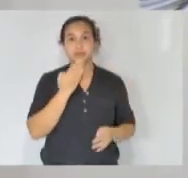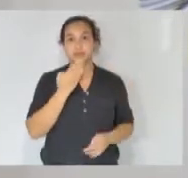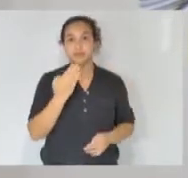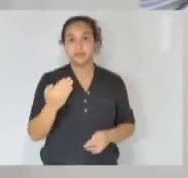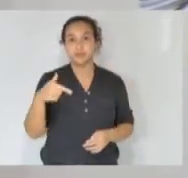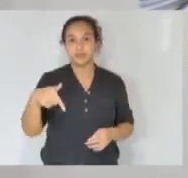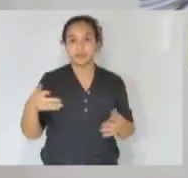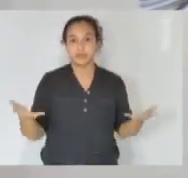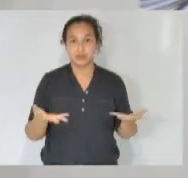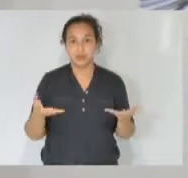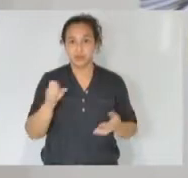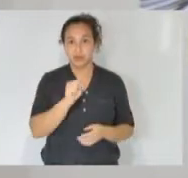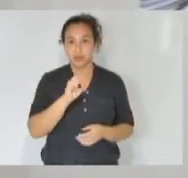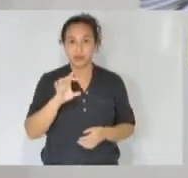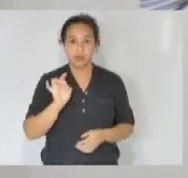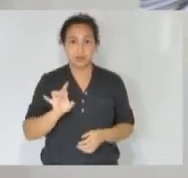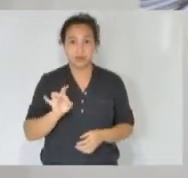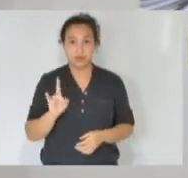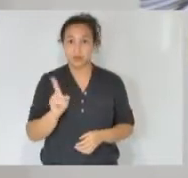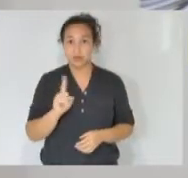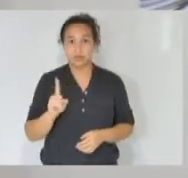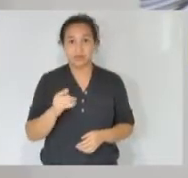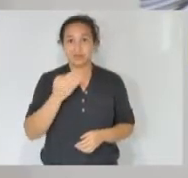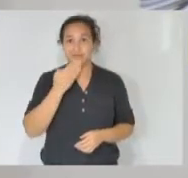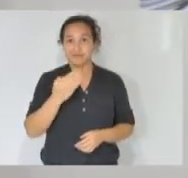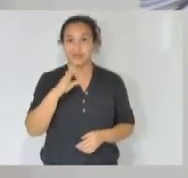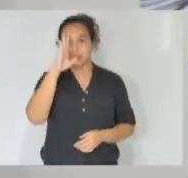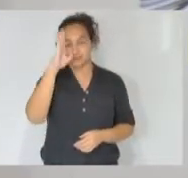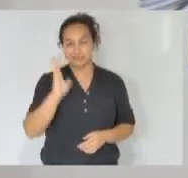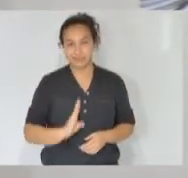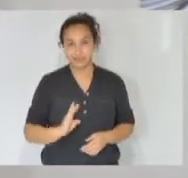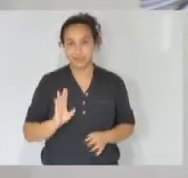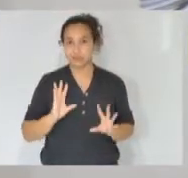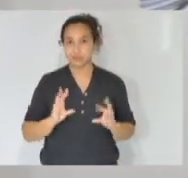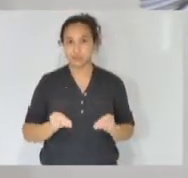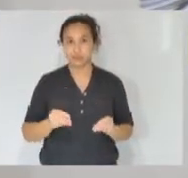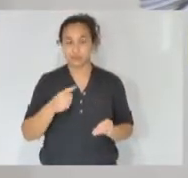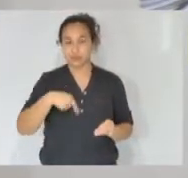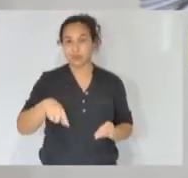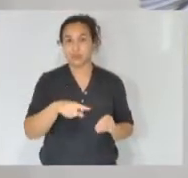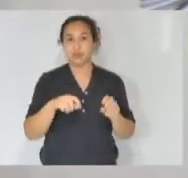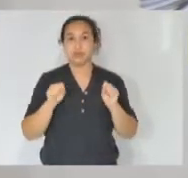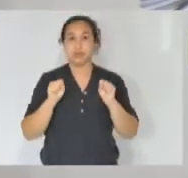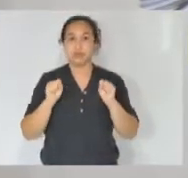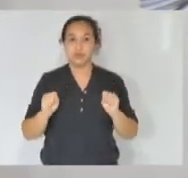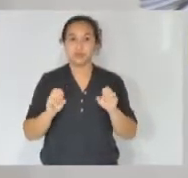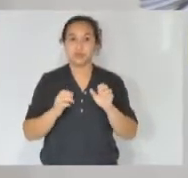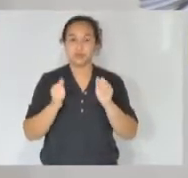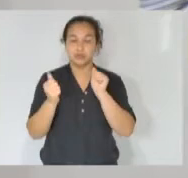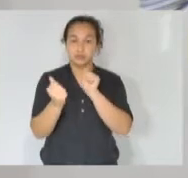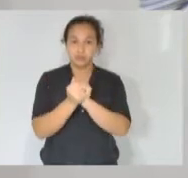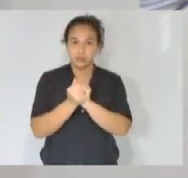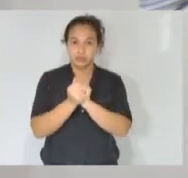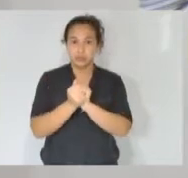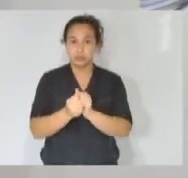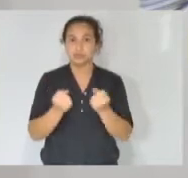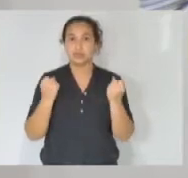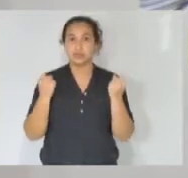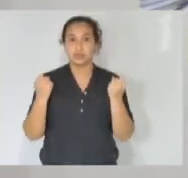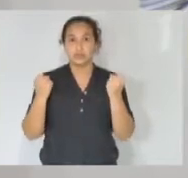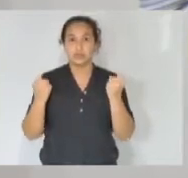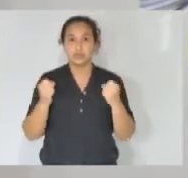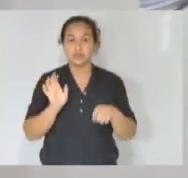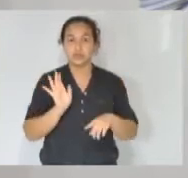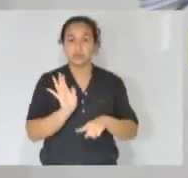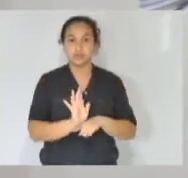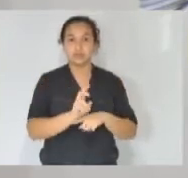só de Santa Catarina, é uma demanda nacional e que nós possamos estar juntos para fortalecer o